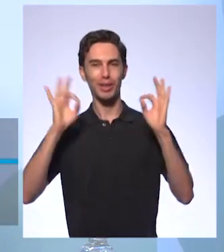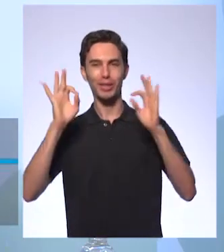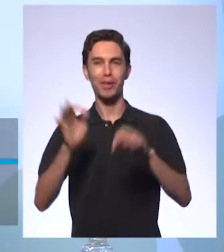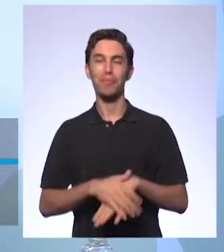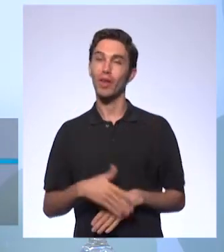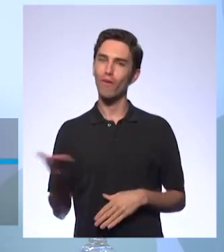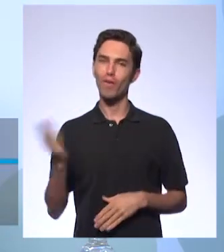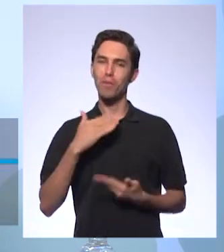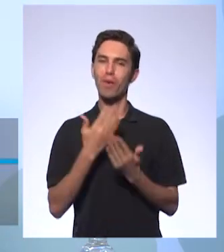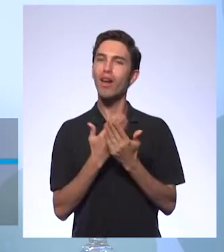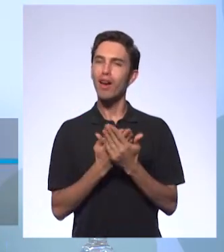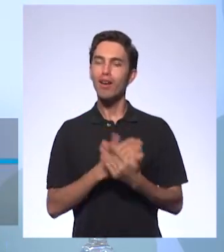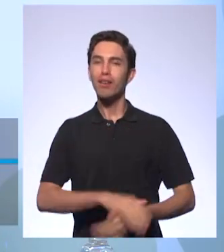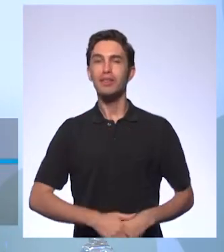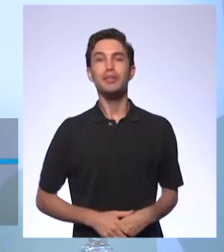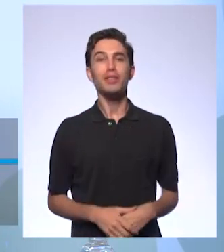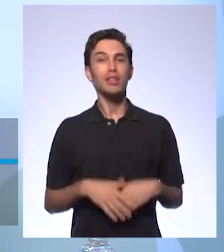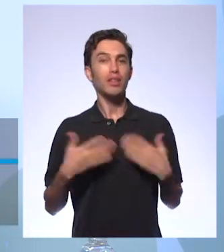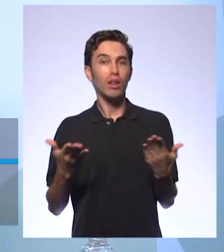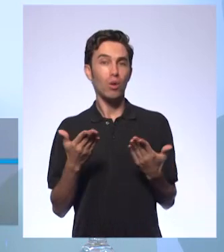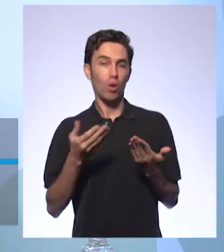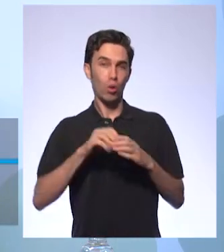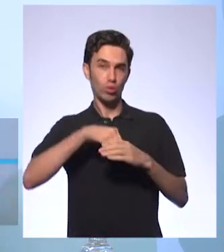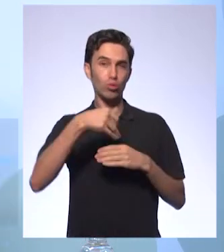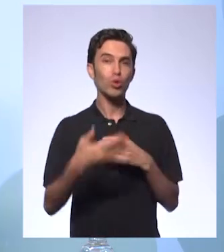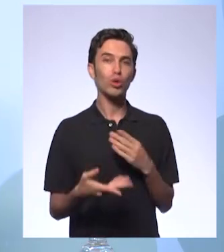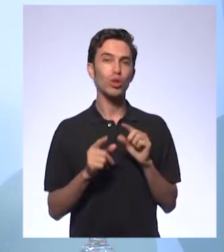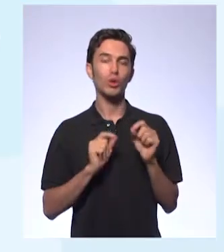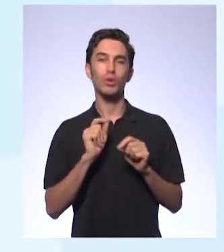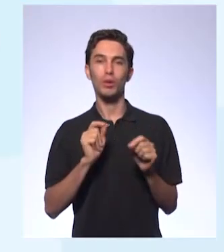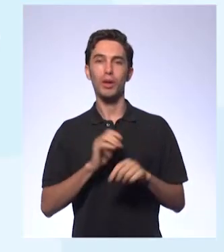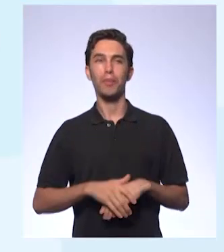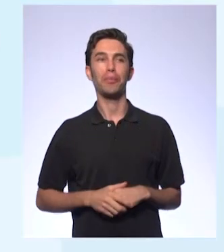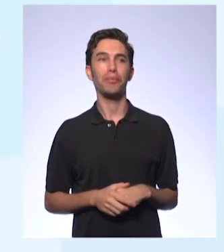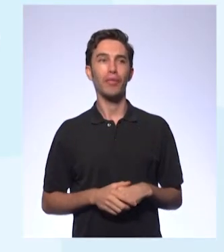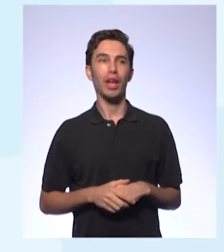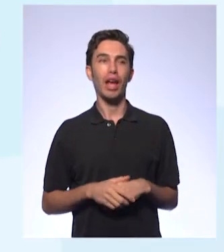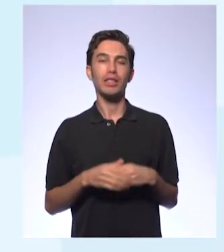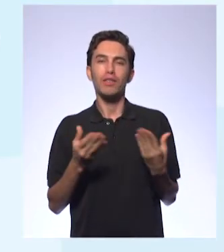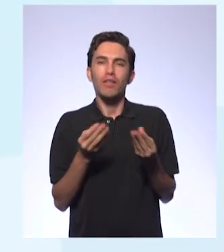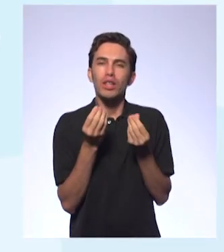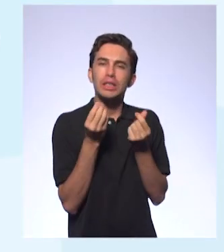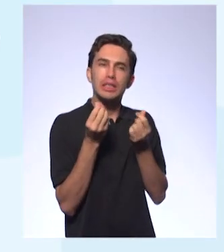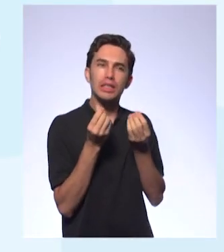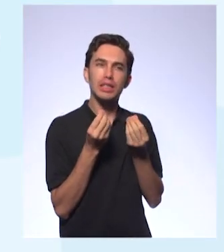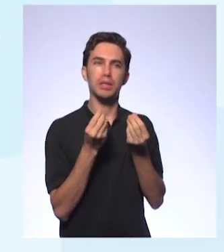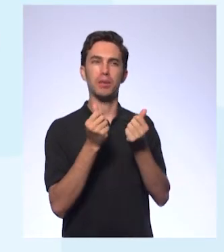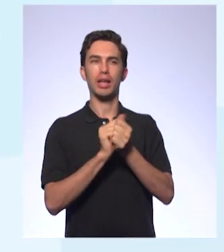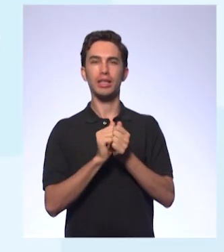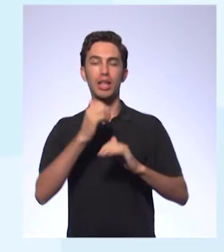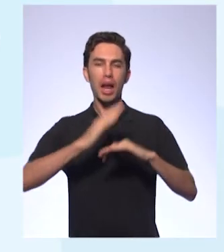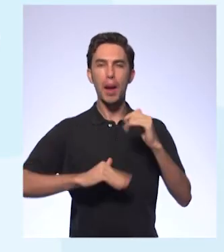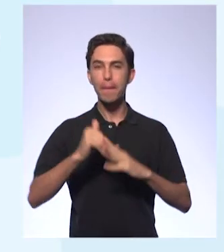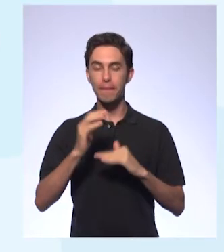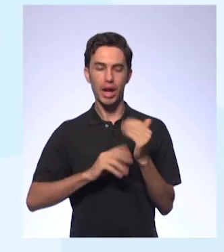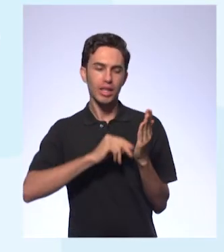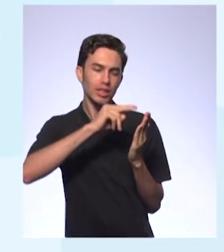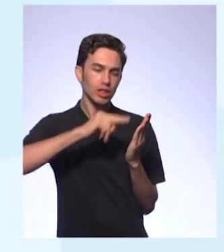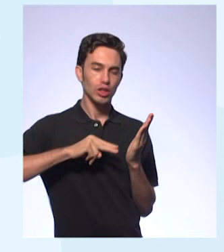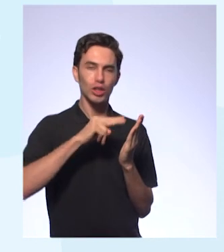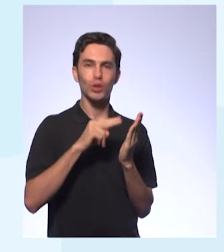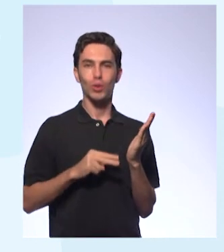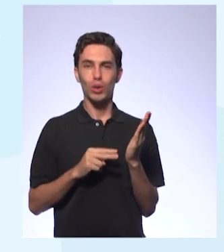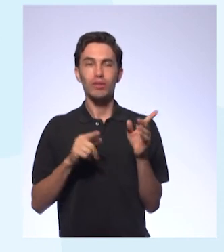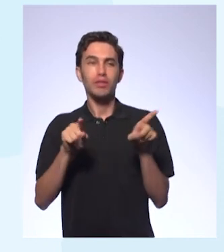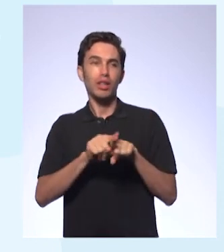aula, né, gente? Então, os conteúdos de hoje. Nós vamos fazer uma sensibilização à prática de leitura leitura